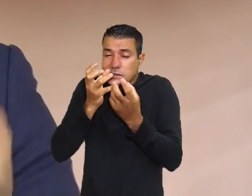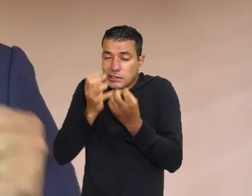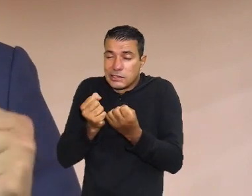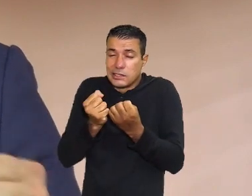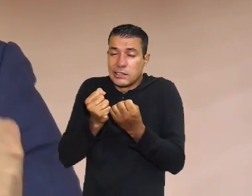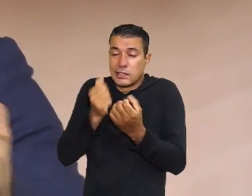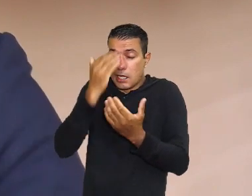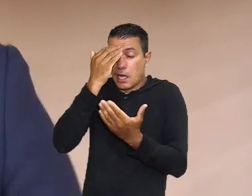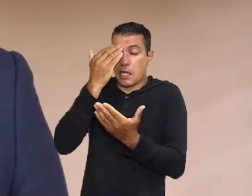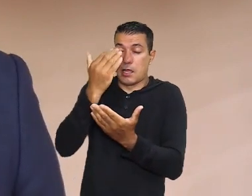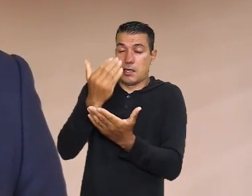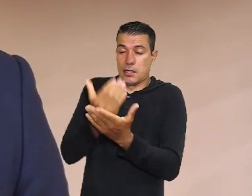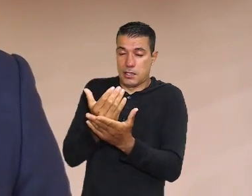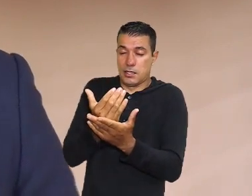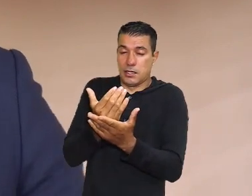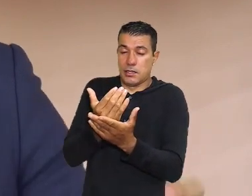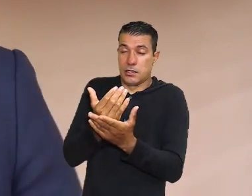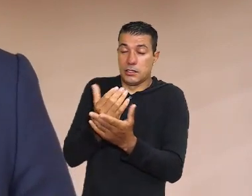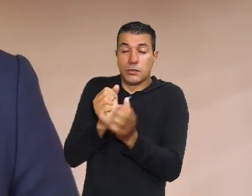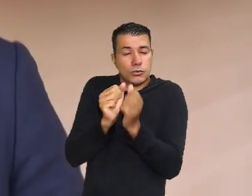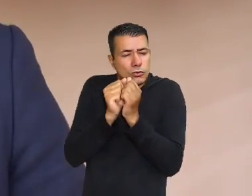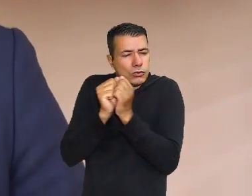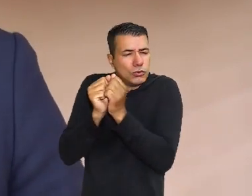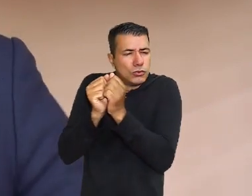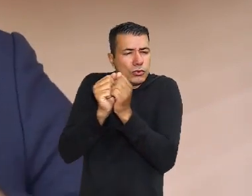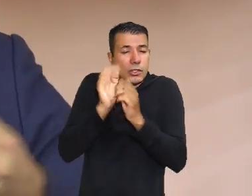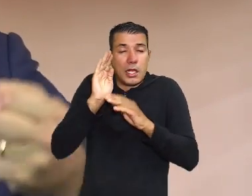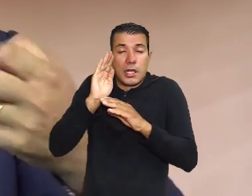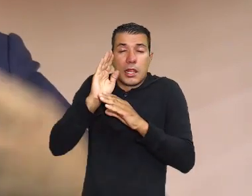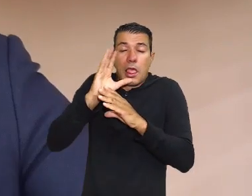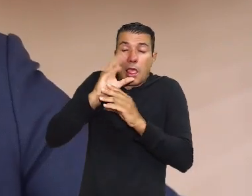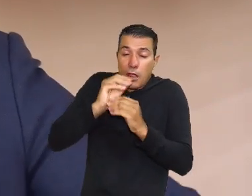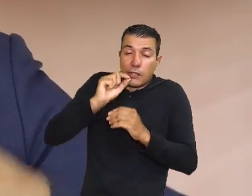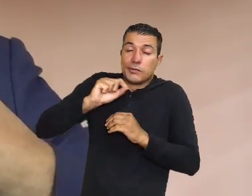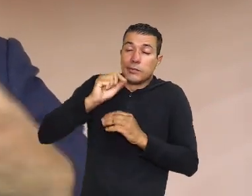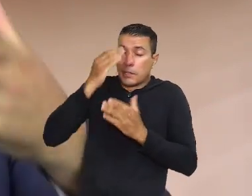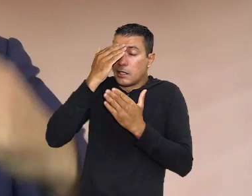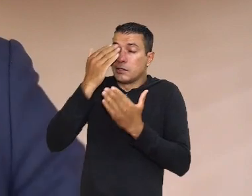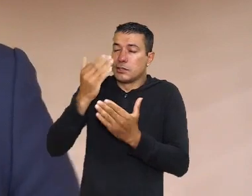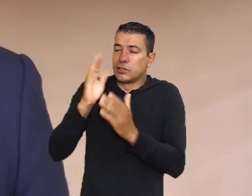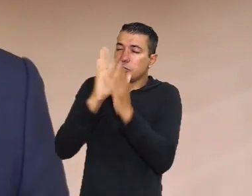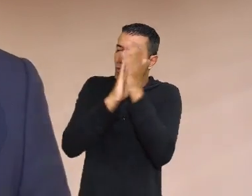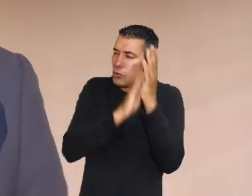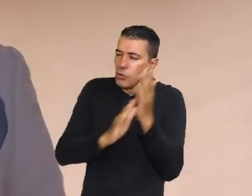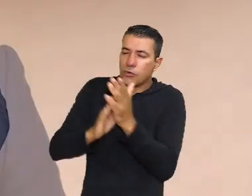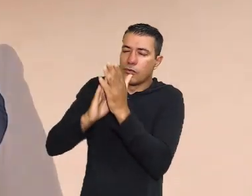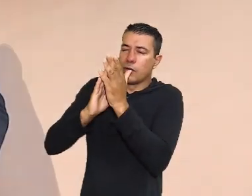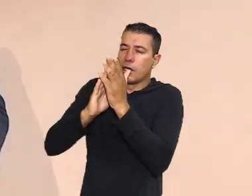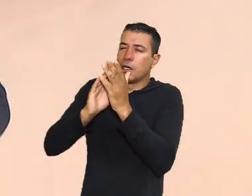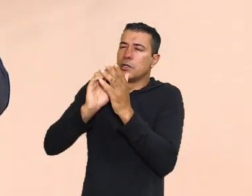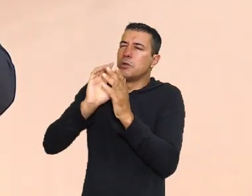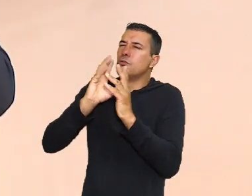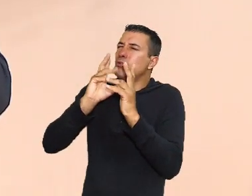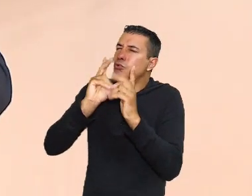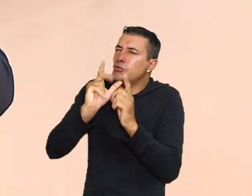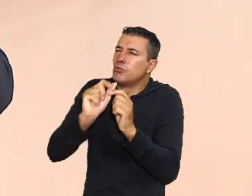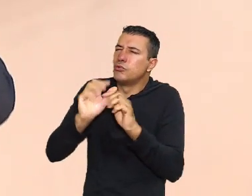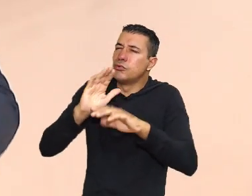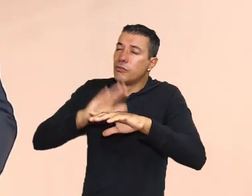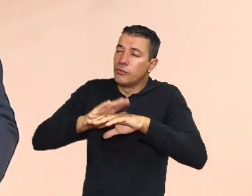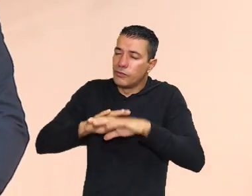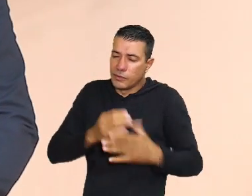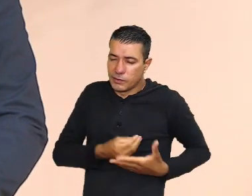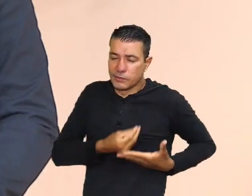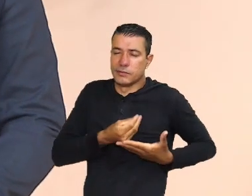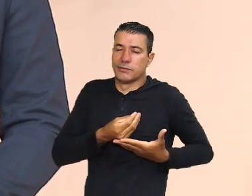lhe agradecer. Estamos nesta noite aqui para te louvar e agradecer ao teu santo nome por tudo que o Senhor tem